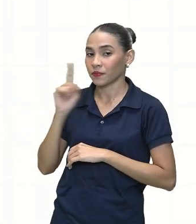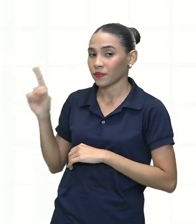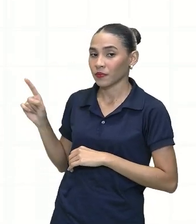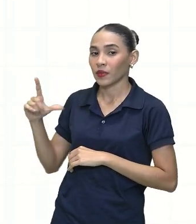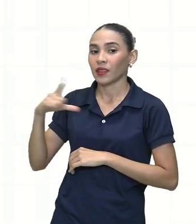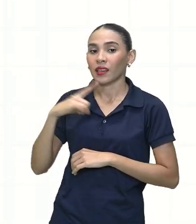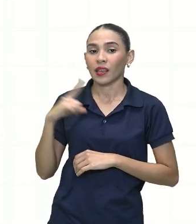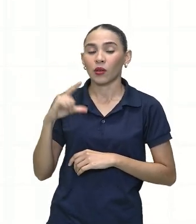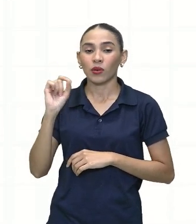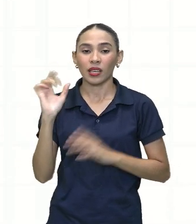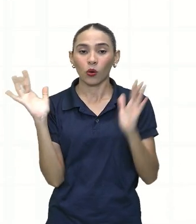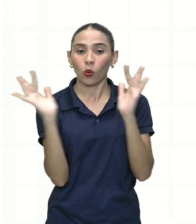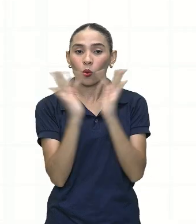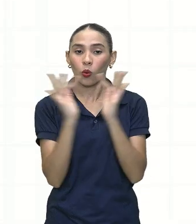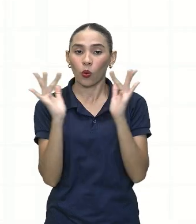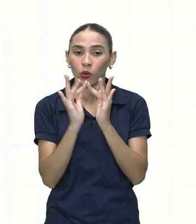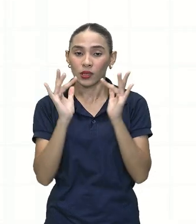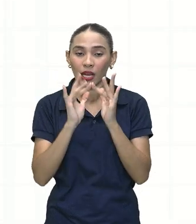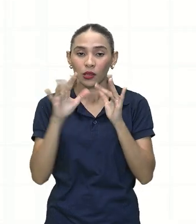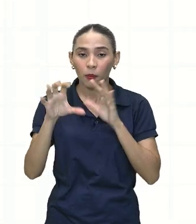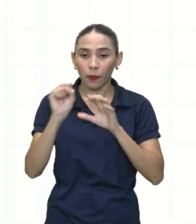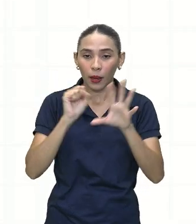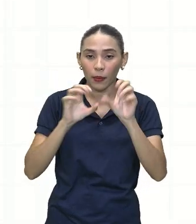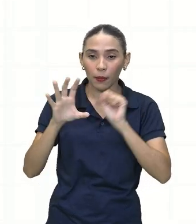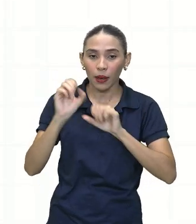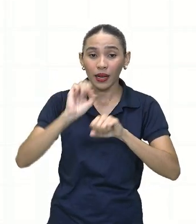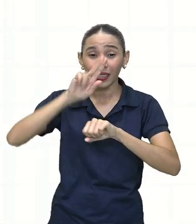essa invasão e a